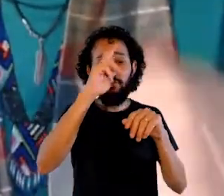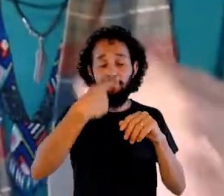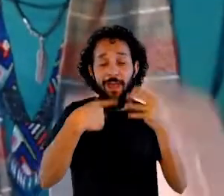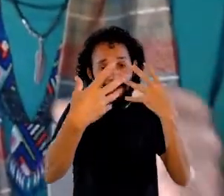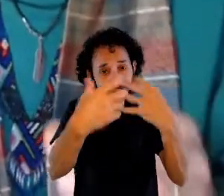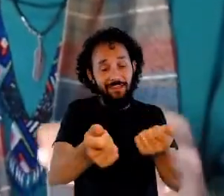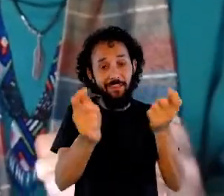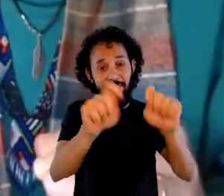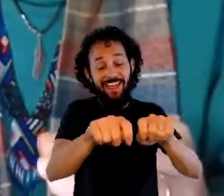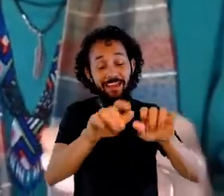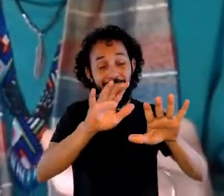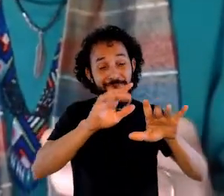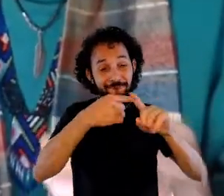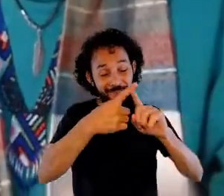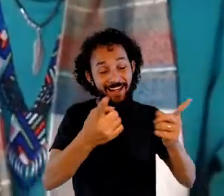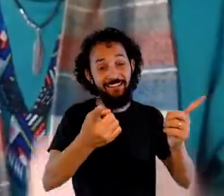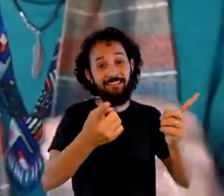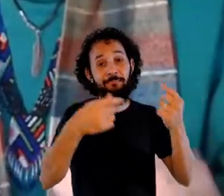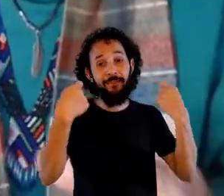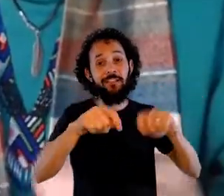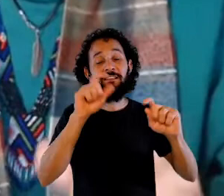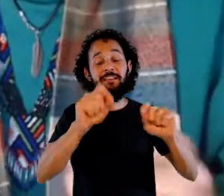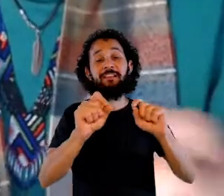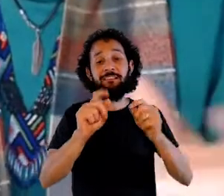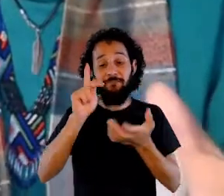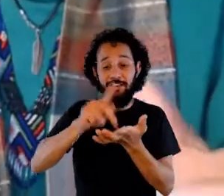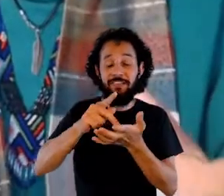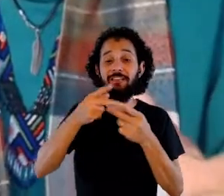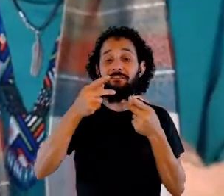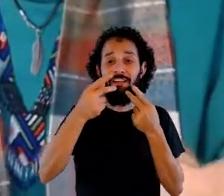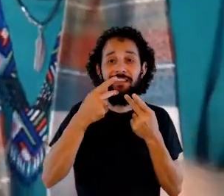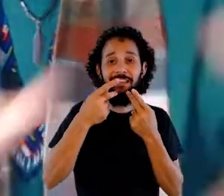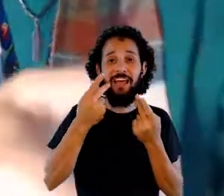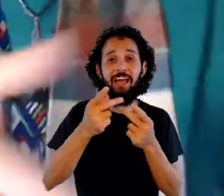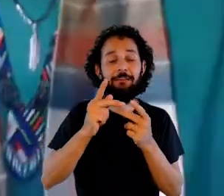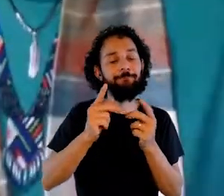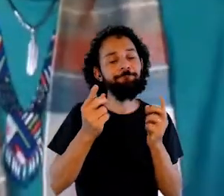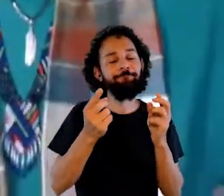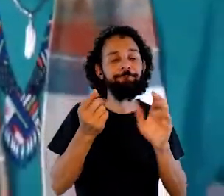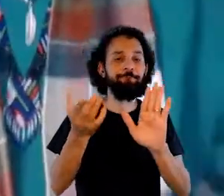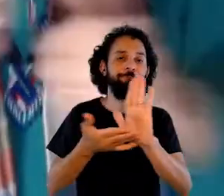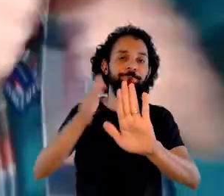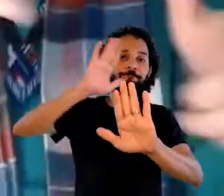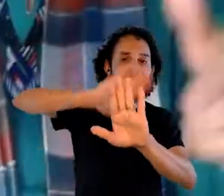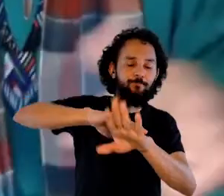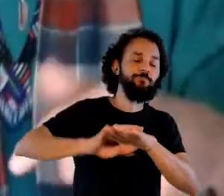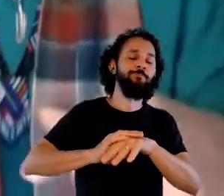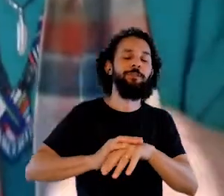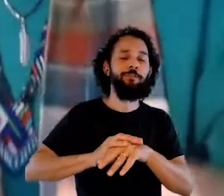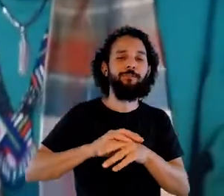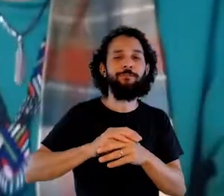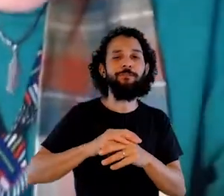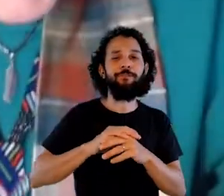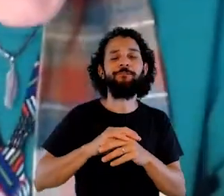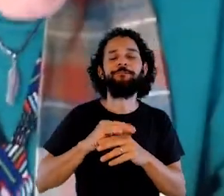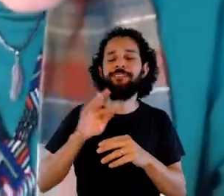ela deve vir revestida com o diáfano manto da fantasia. Pode aplaudir que essa é boa. Que